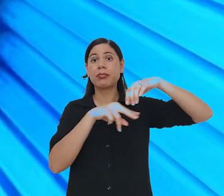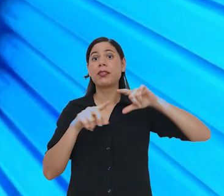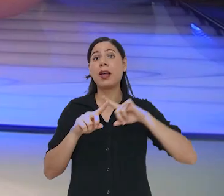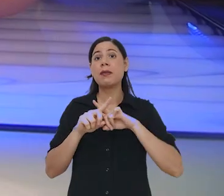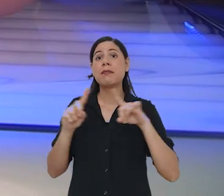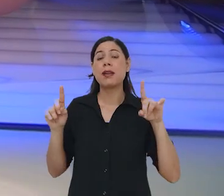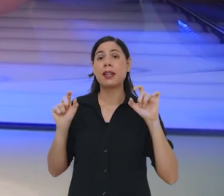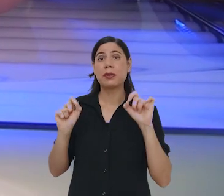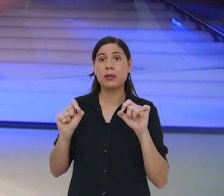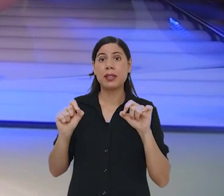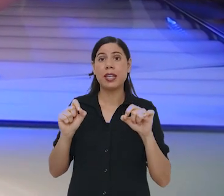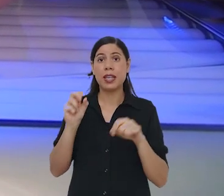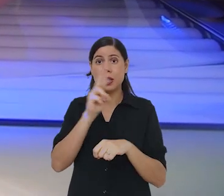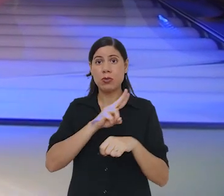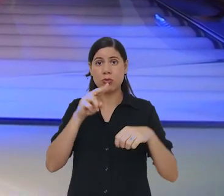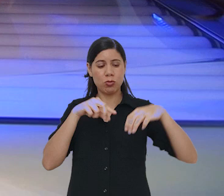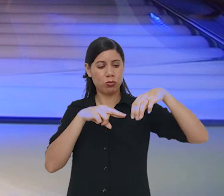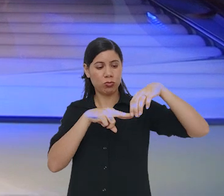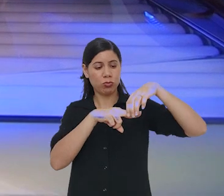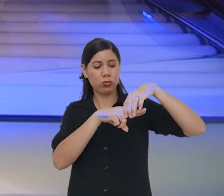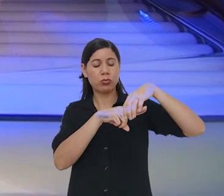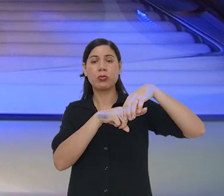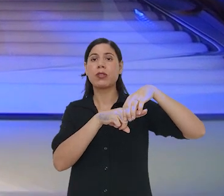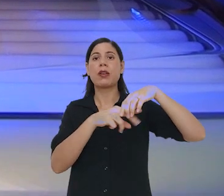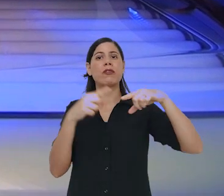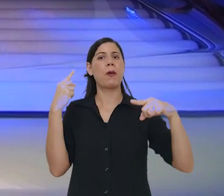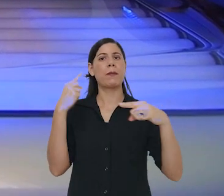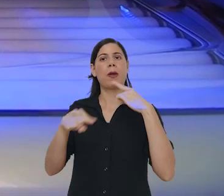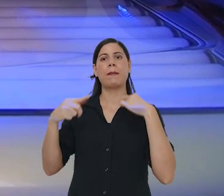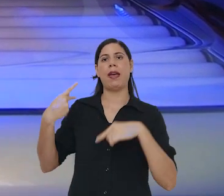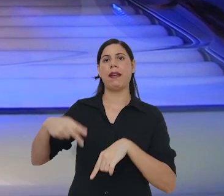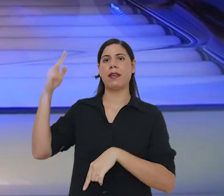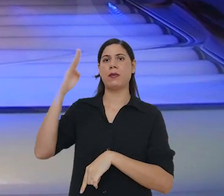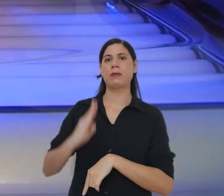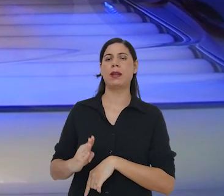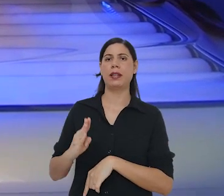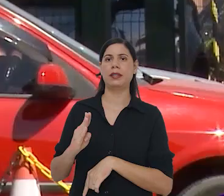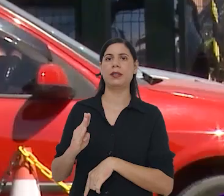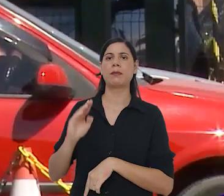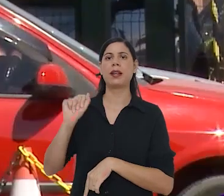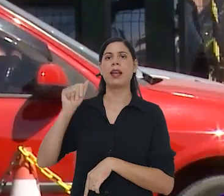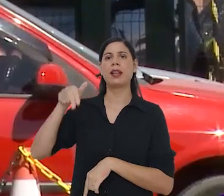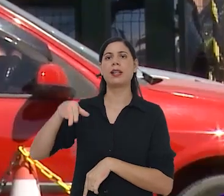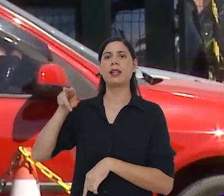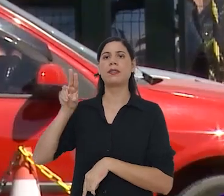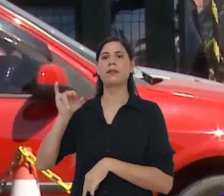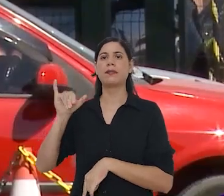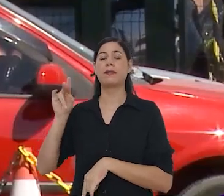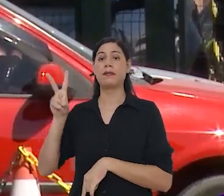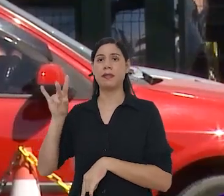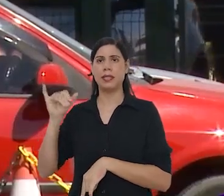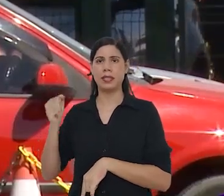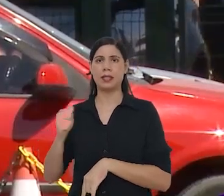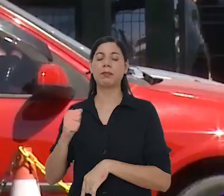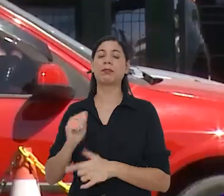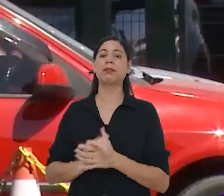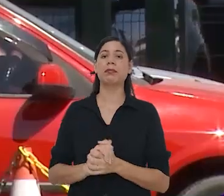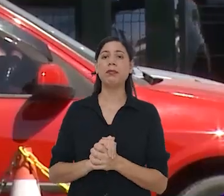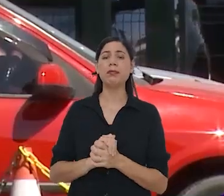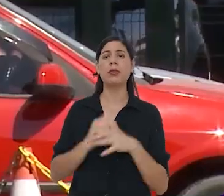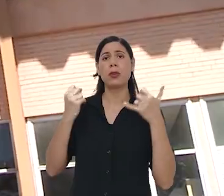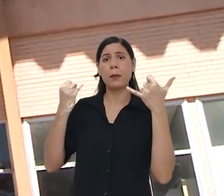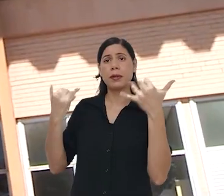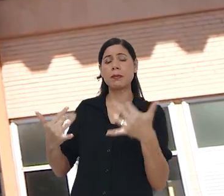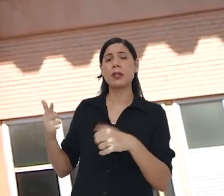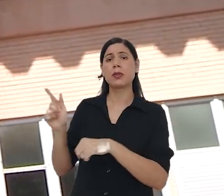artificial. Acontece que o uso do equipamento acabou sendo proibido no Brasil pela Agência Nacional de Vigilância